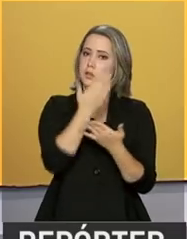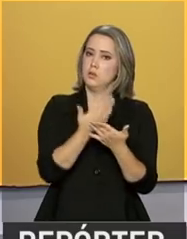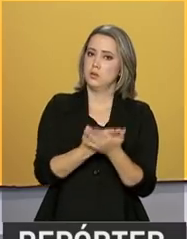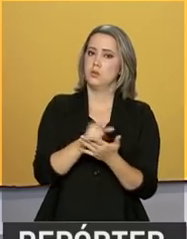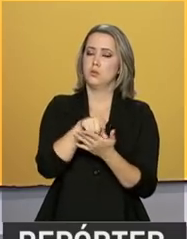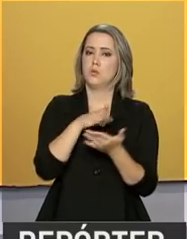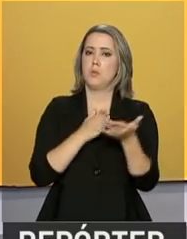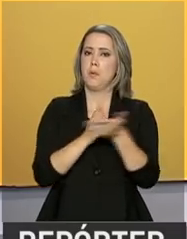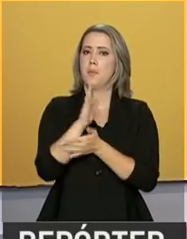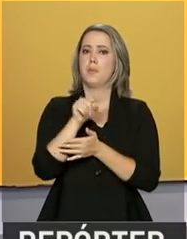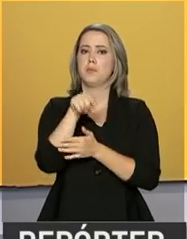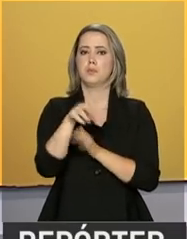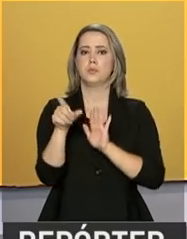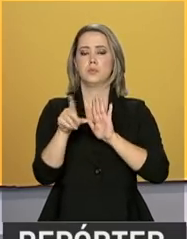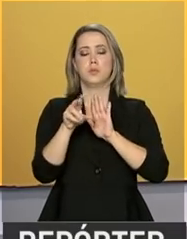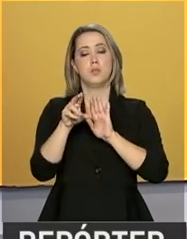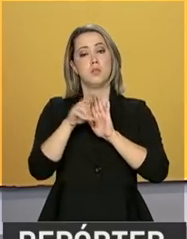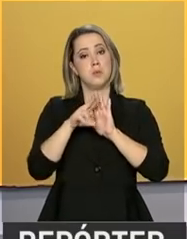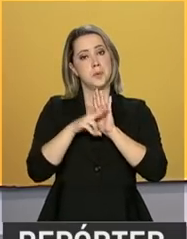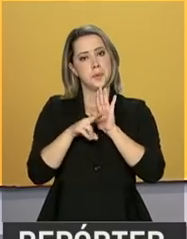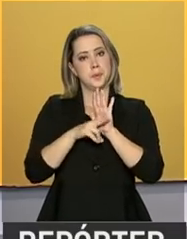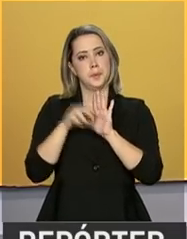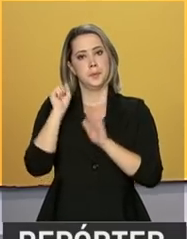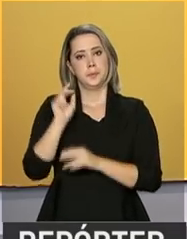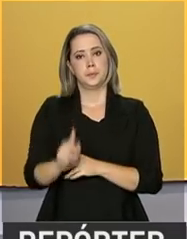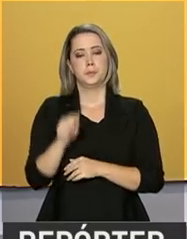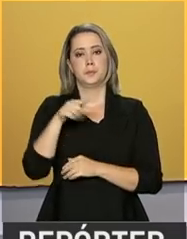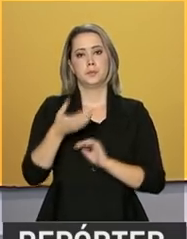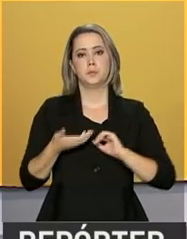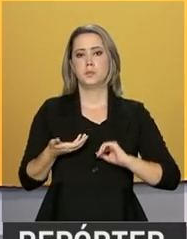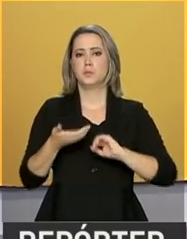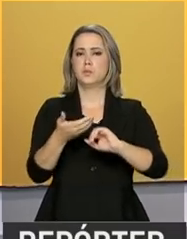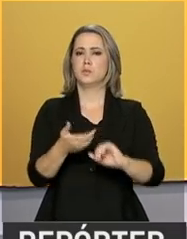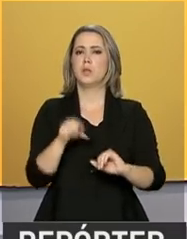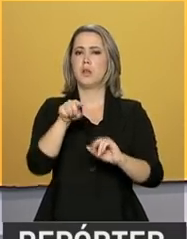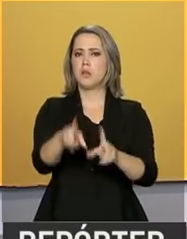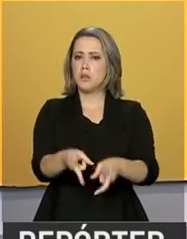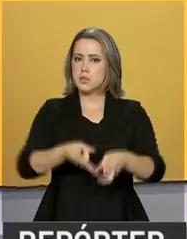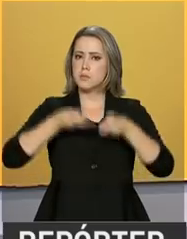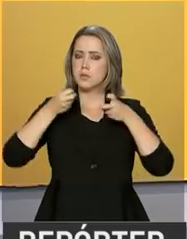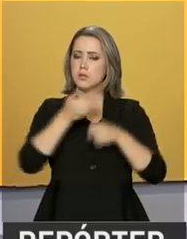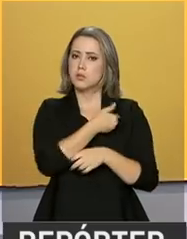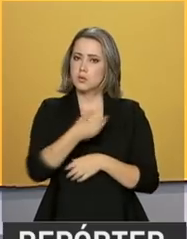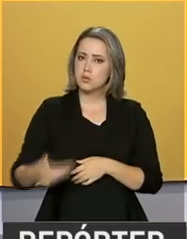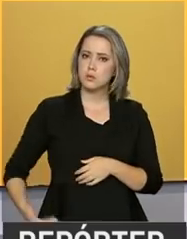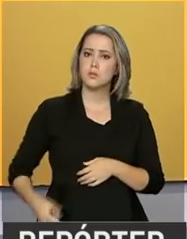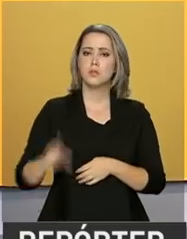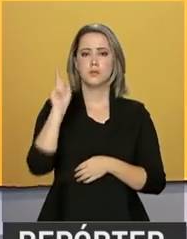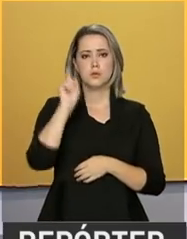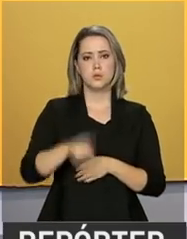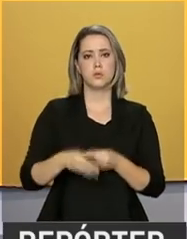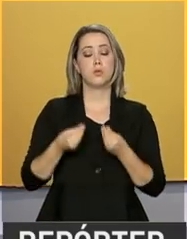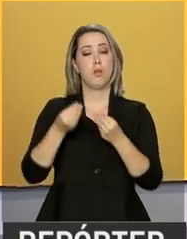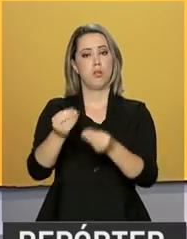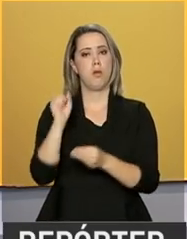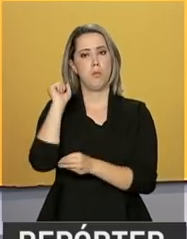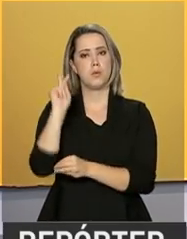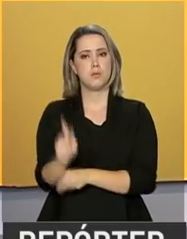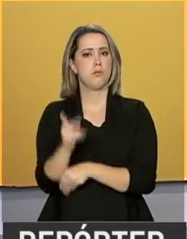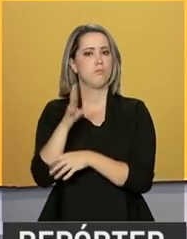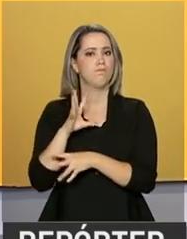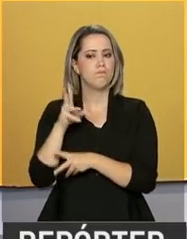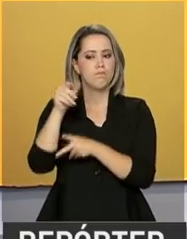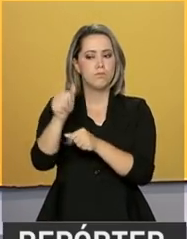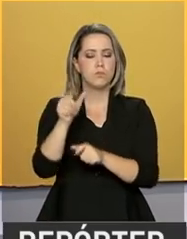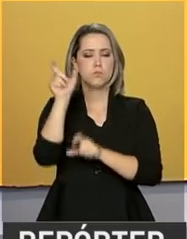na aprovação da reforma da previdência no congresso nacional e que a expectativa do governo é garantir a aposentadoria